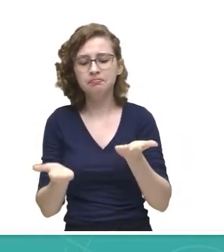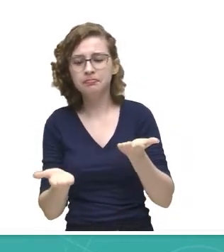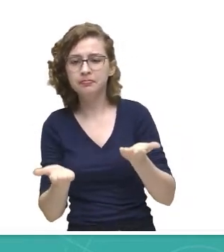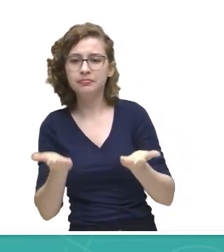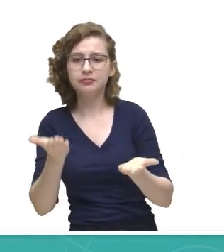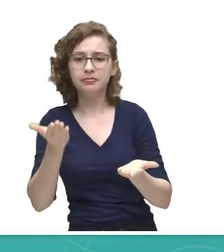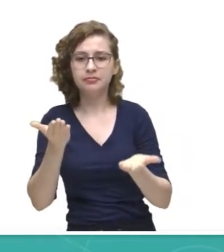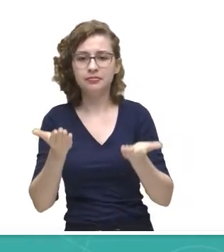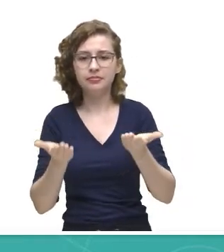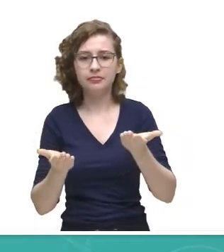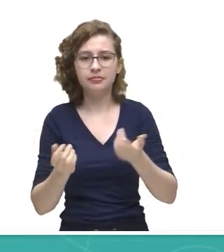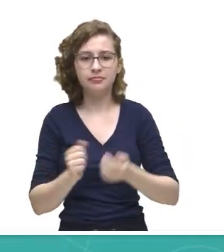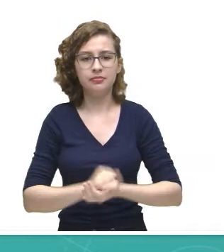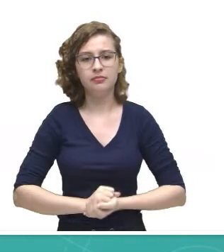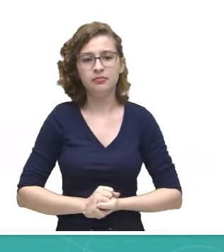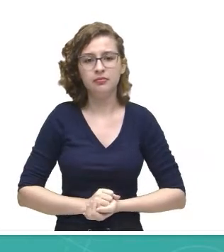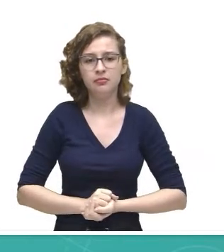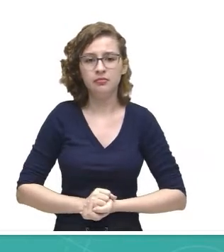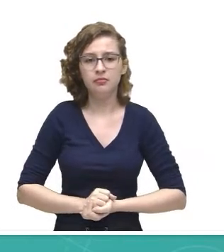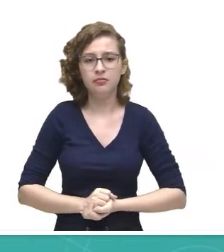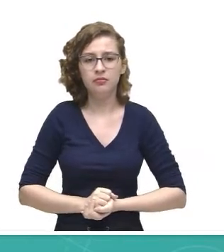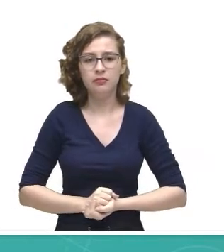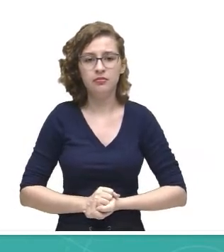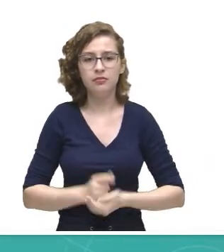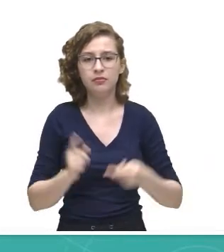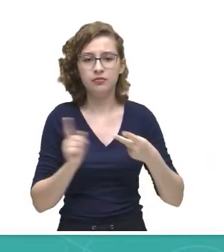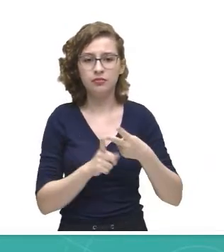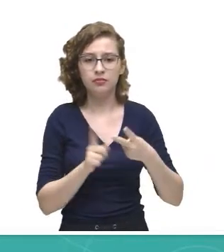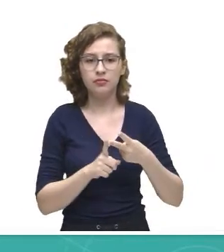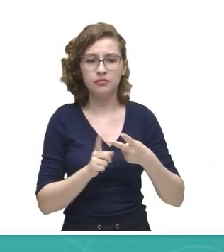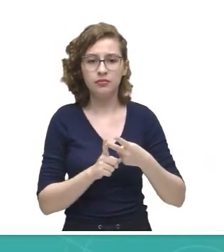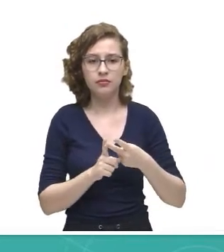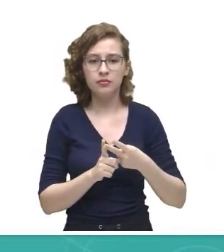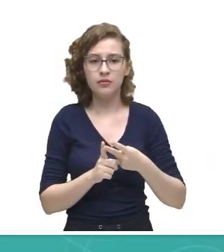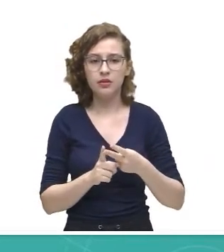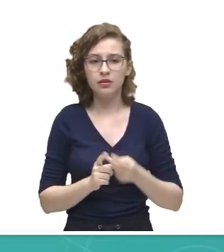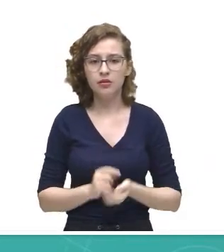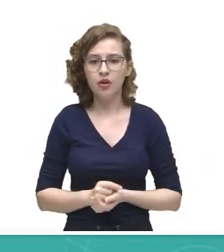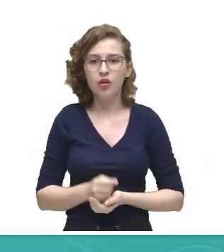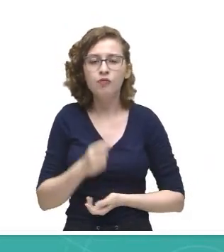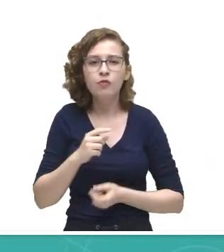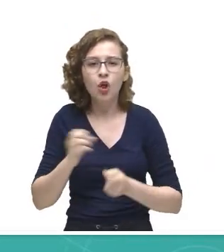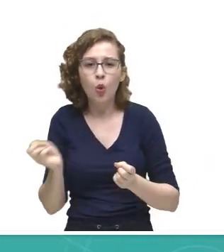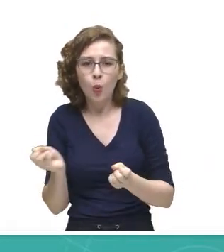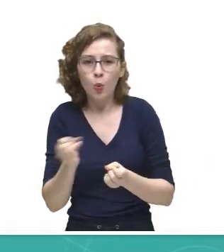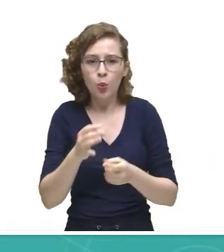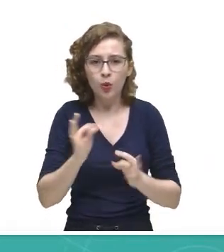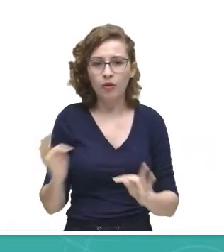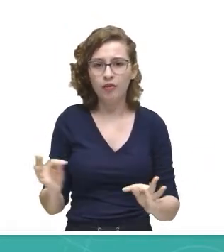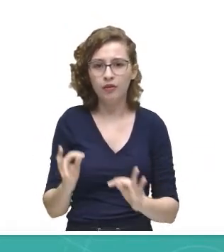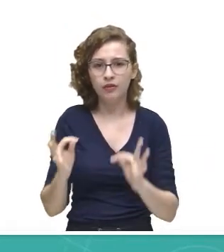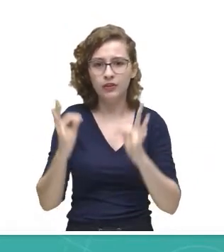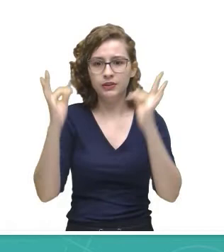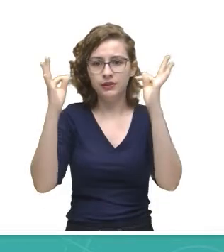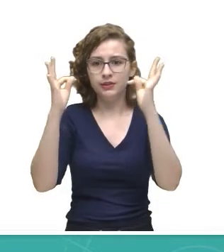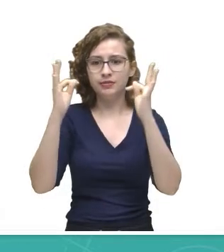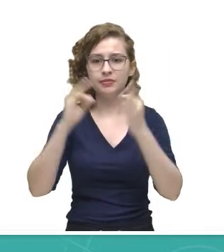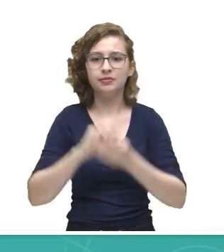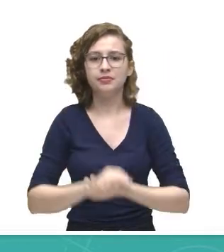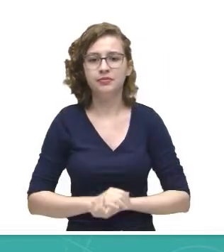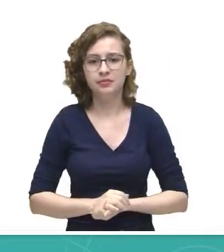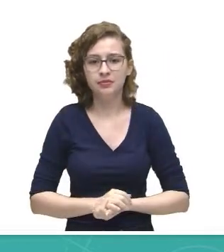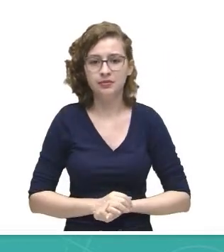equilibrada. Outro ponto, a Inglaterra possuía inovações tecnológicas, então ela tinha